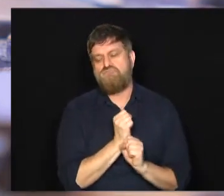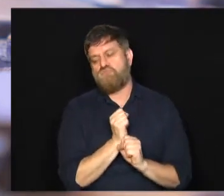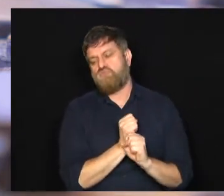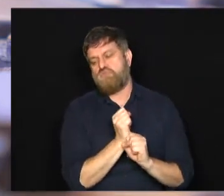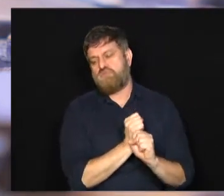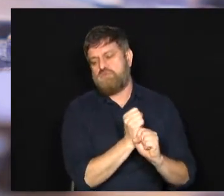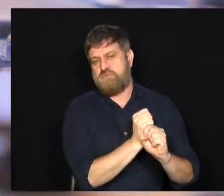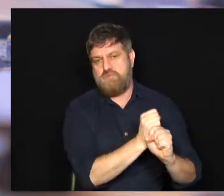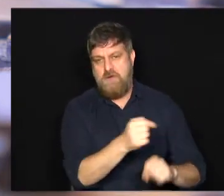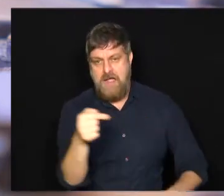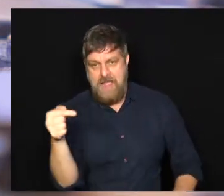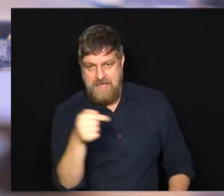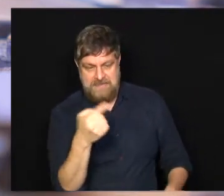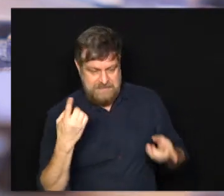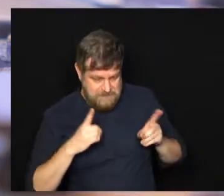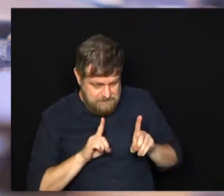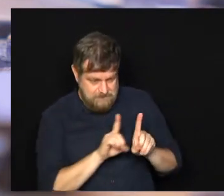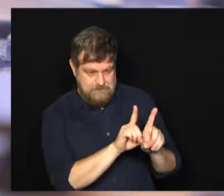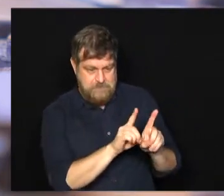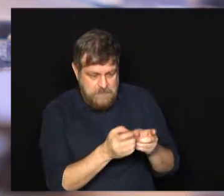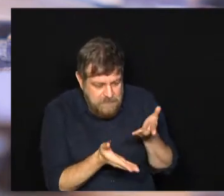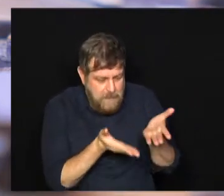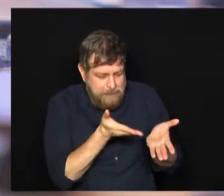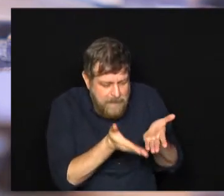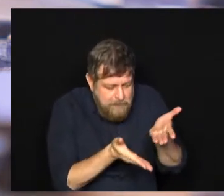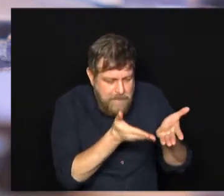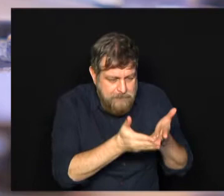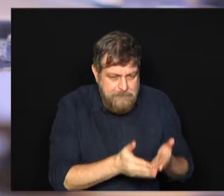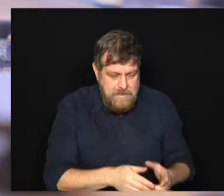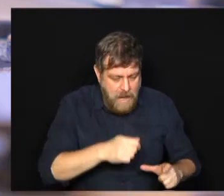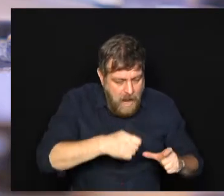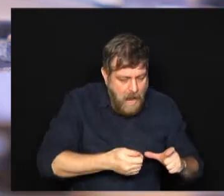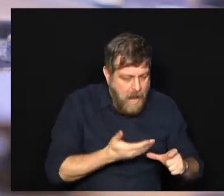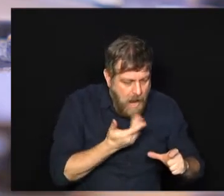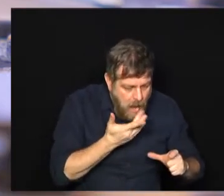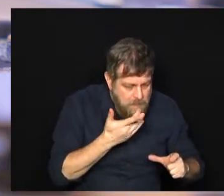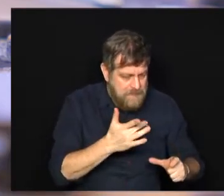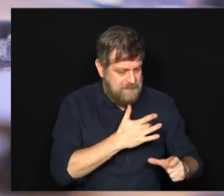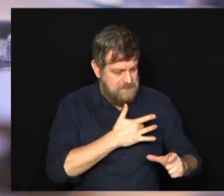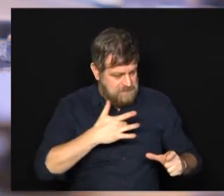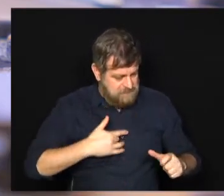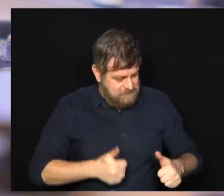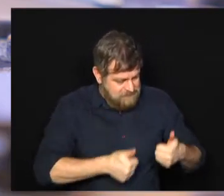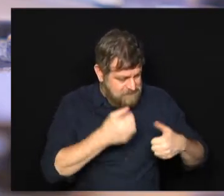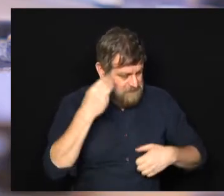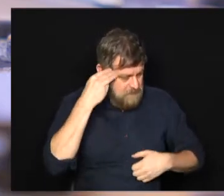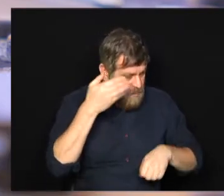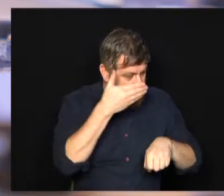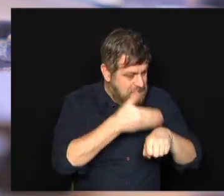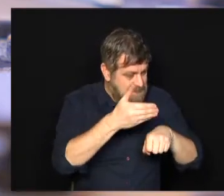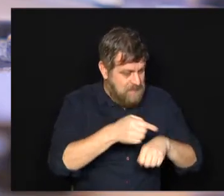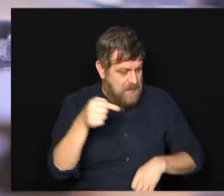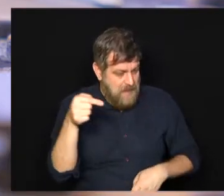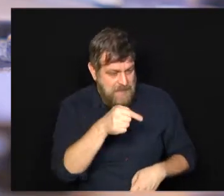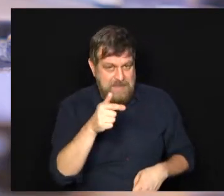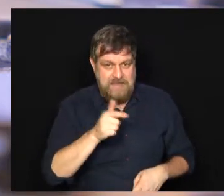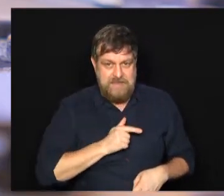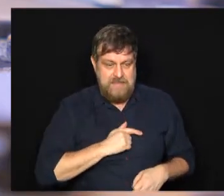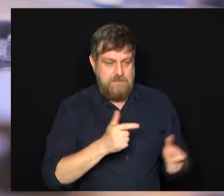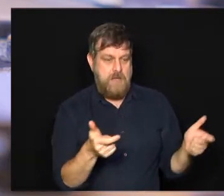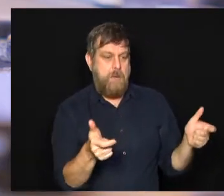o grupo que foi feita a intervenção, dieta, atividade física e treino cognitivo, esse grupo teve